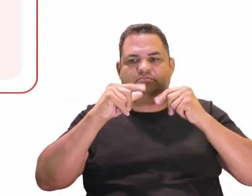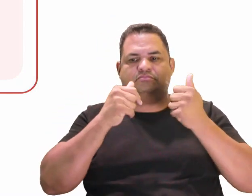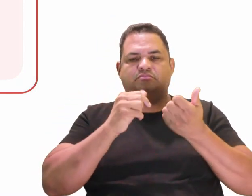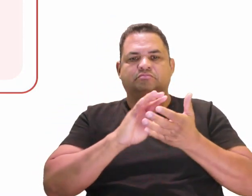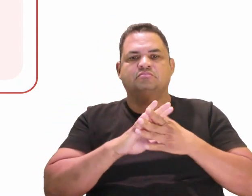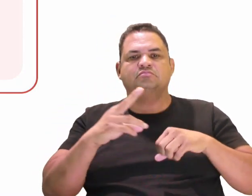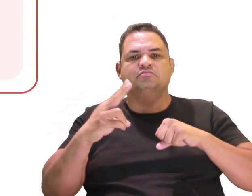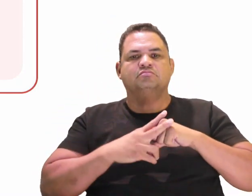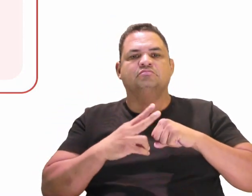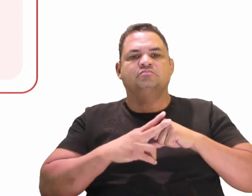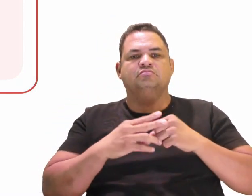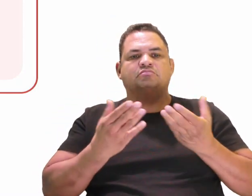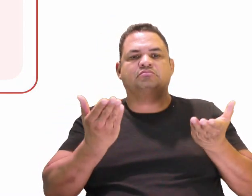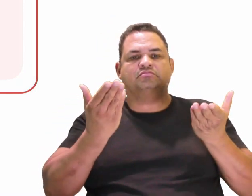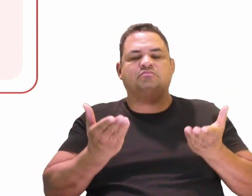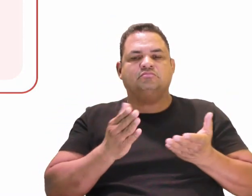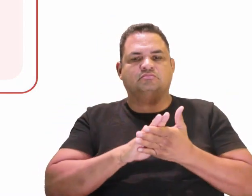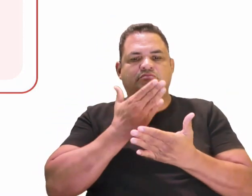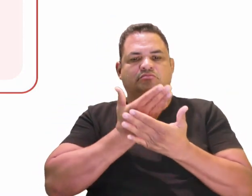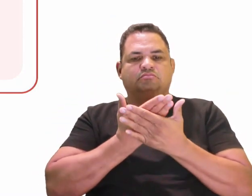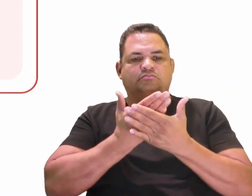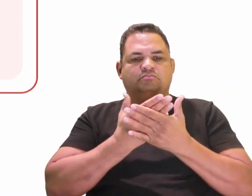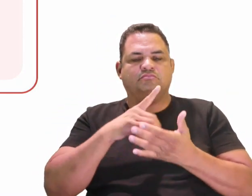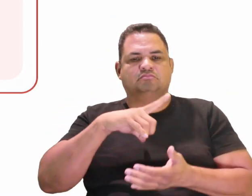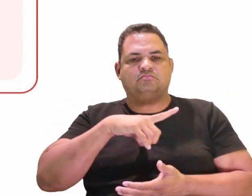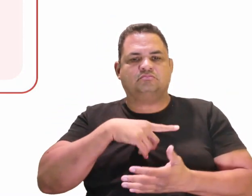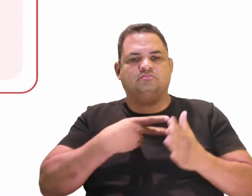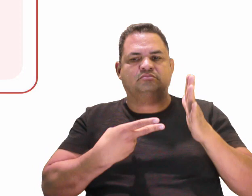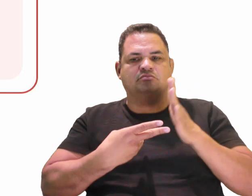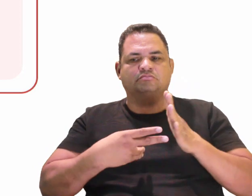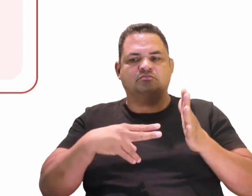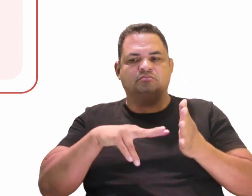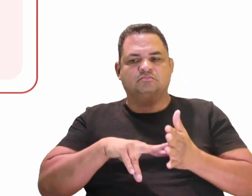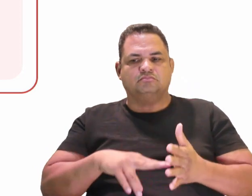verbos modais. E aqui nesta aula ele teve